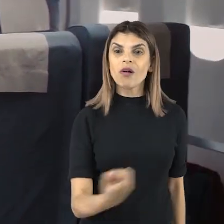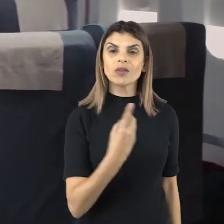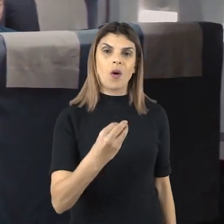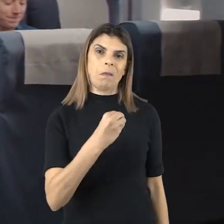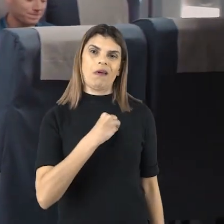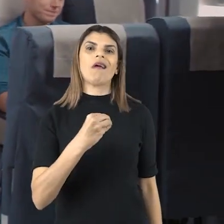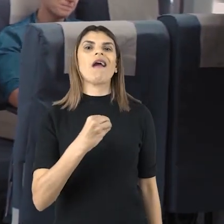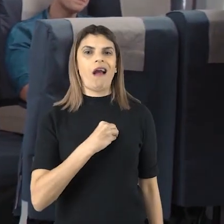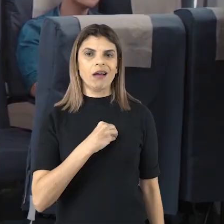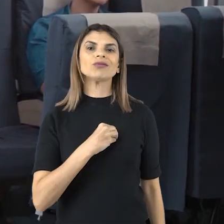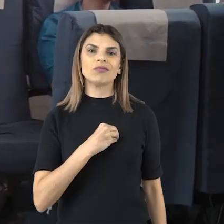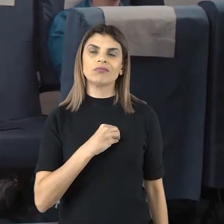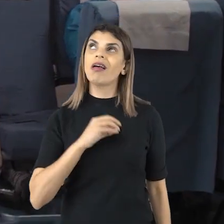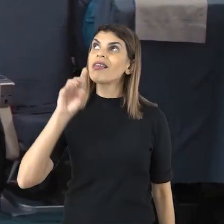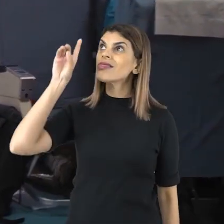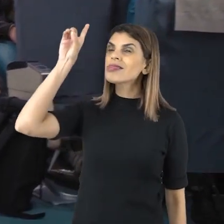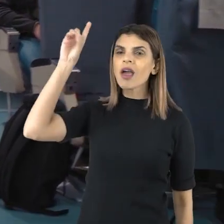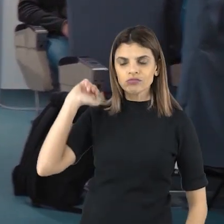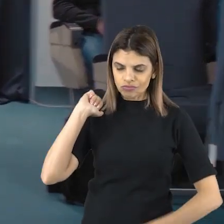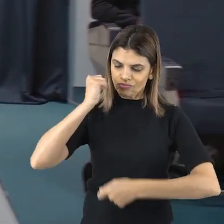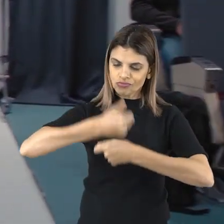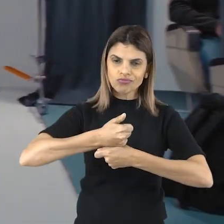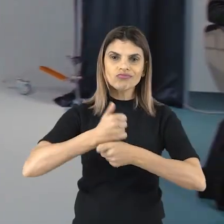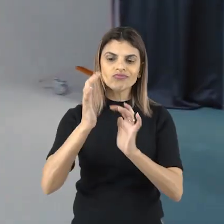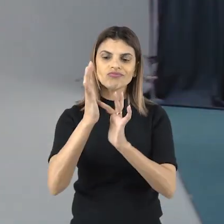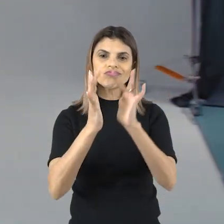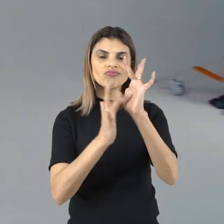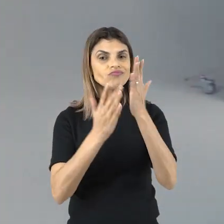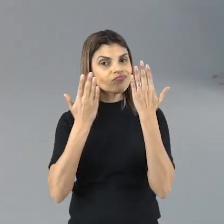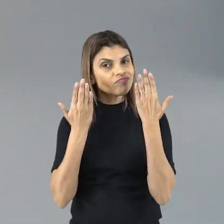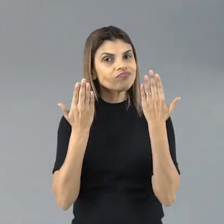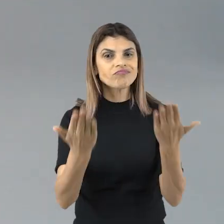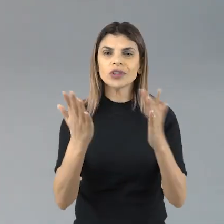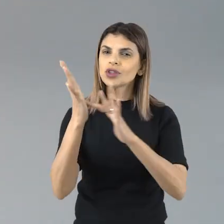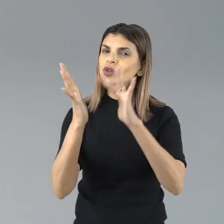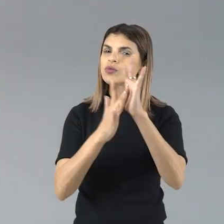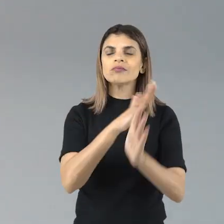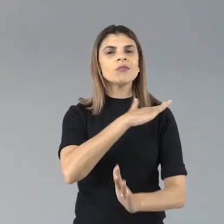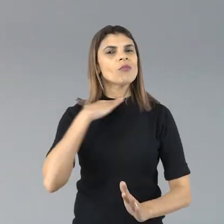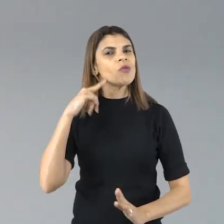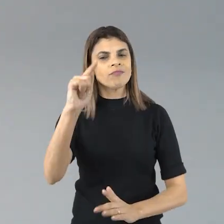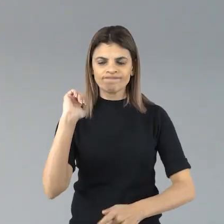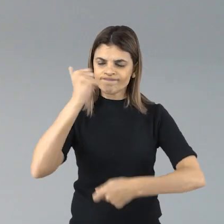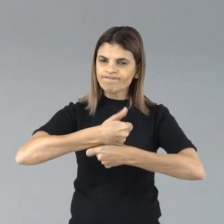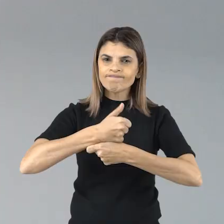descrito como a autossubstituição de Deus. Deus substituiu a si mesmo por você. Jesus morreu no seu